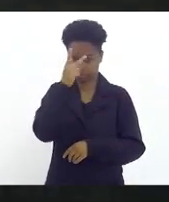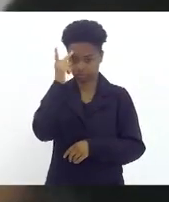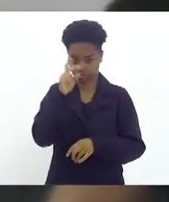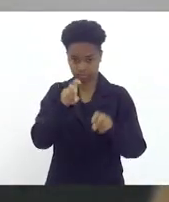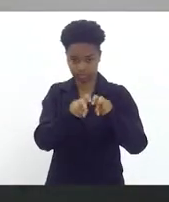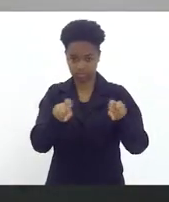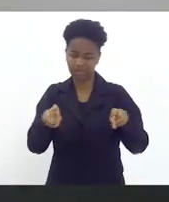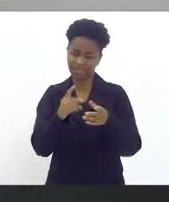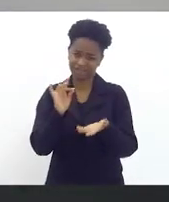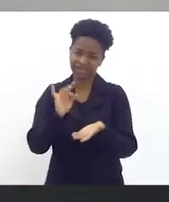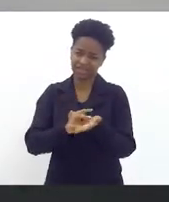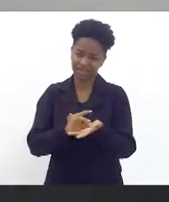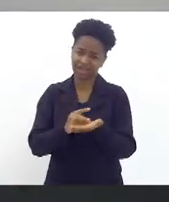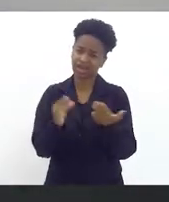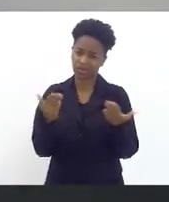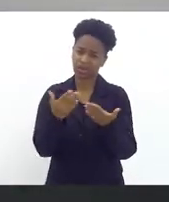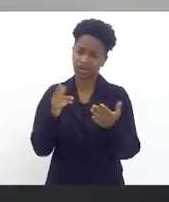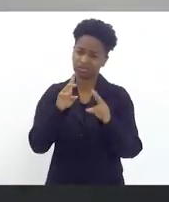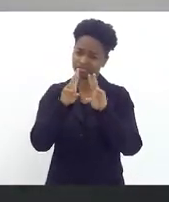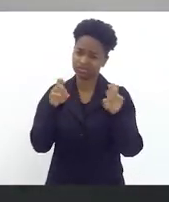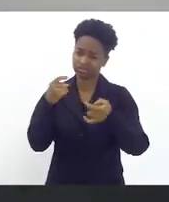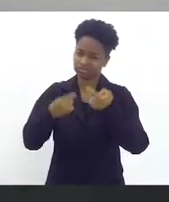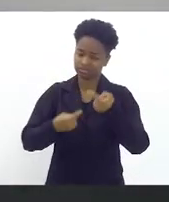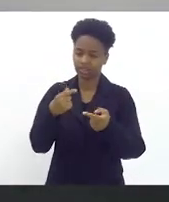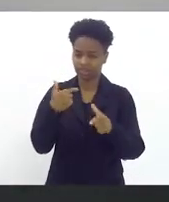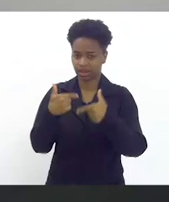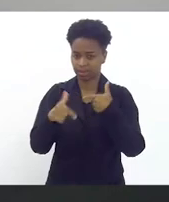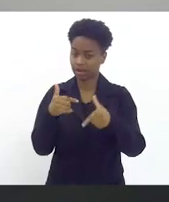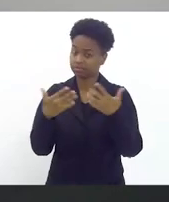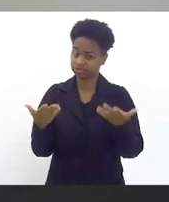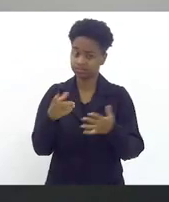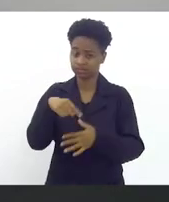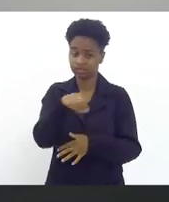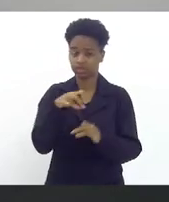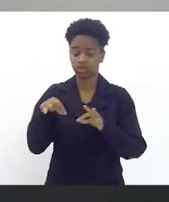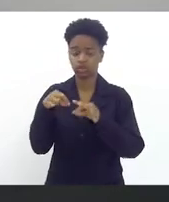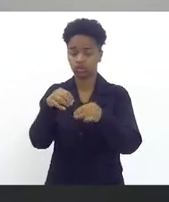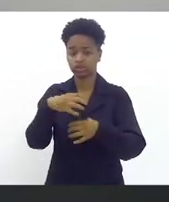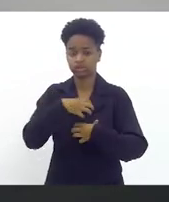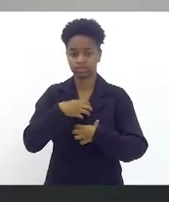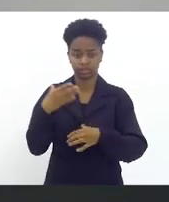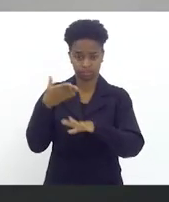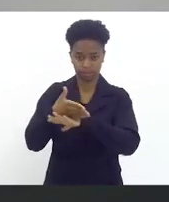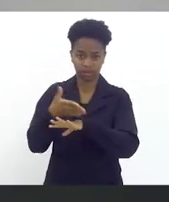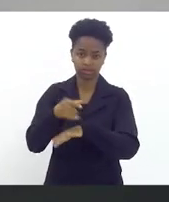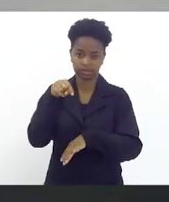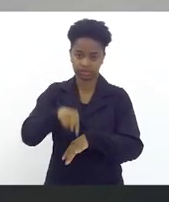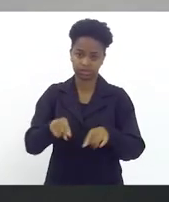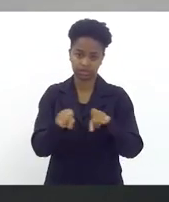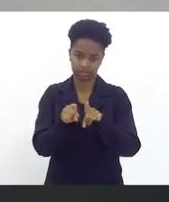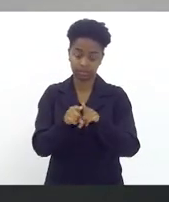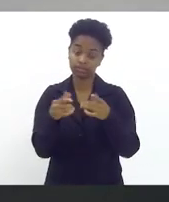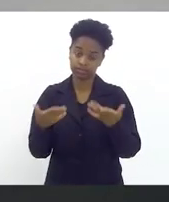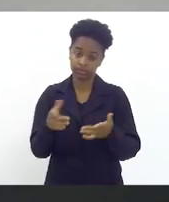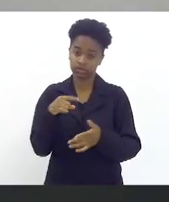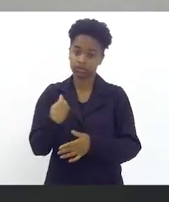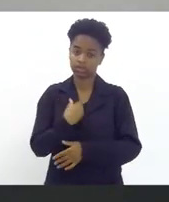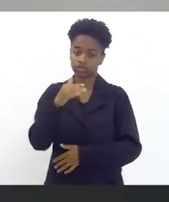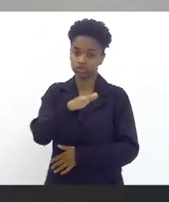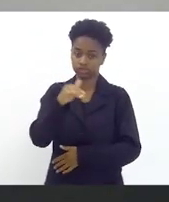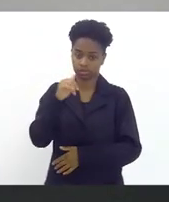essa é uma audiência de trabalho né então todos se sintam participantes da mesa né Vamos compor a mesa